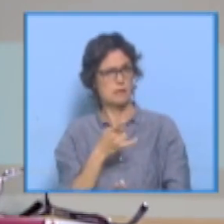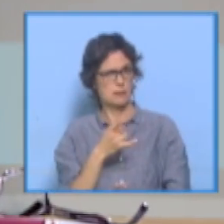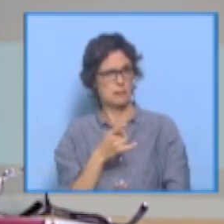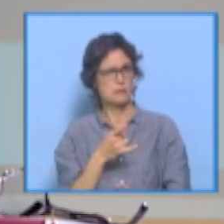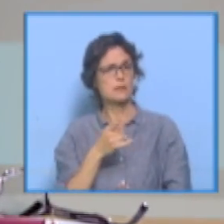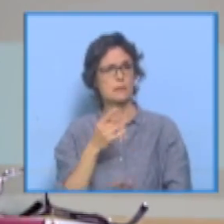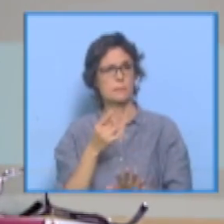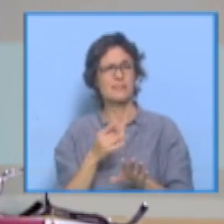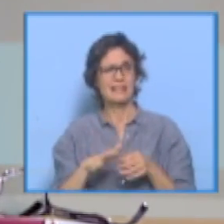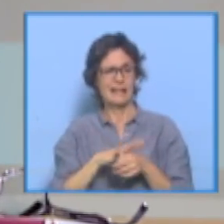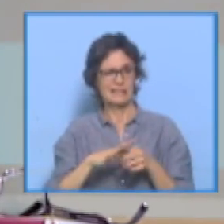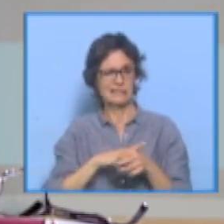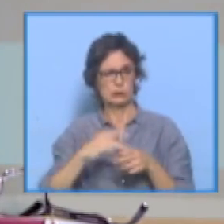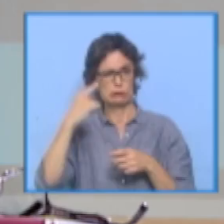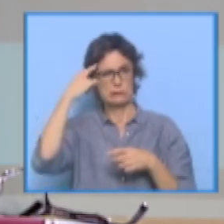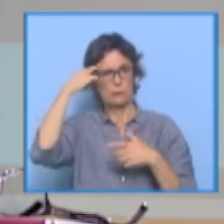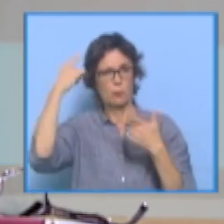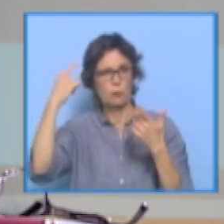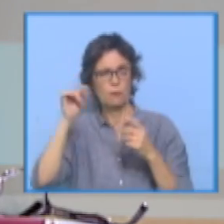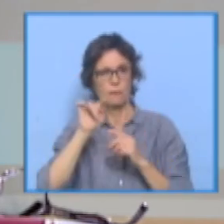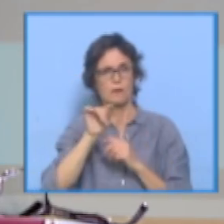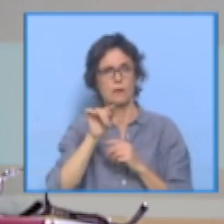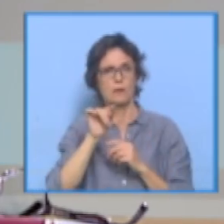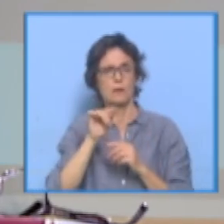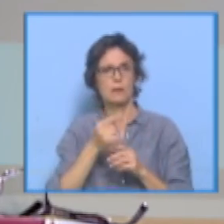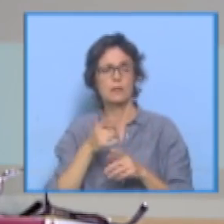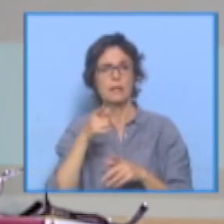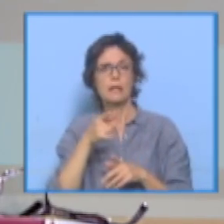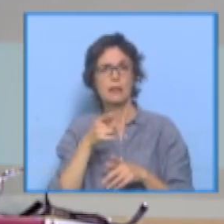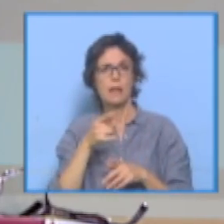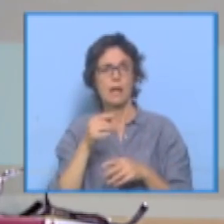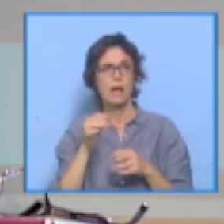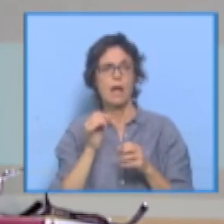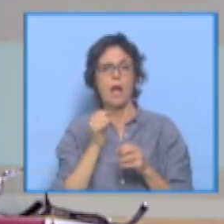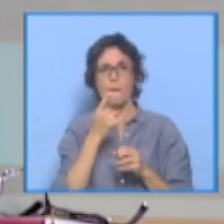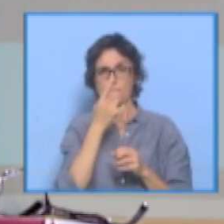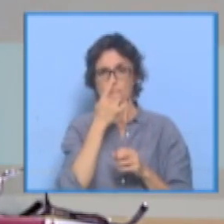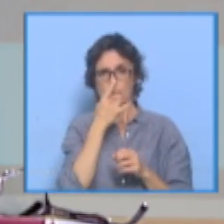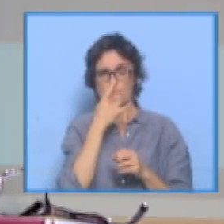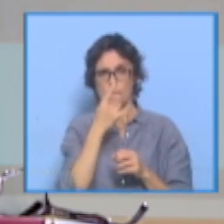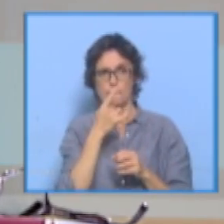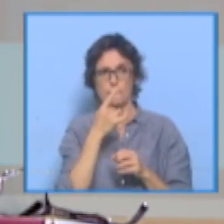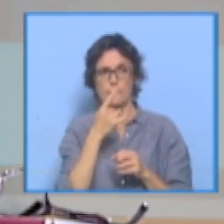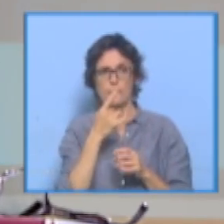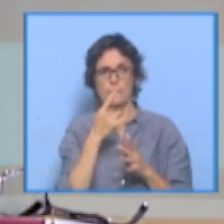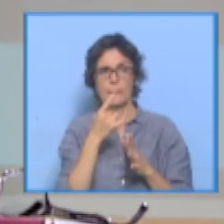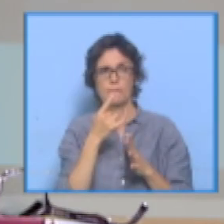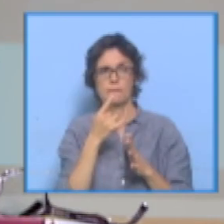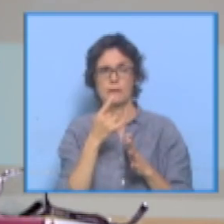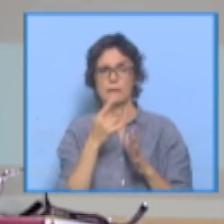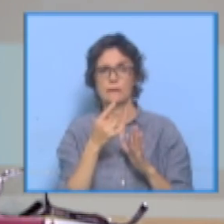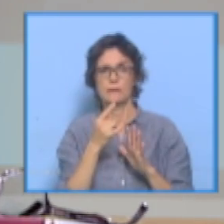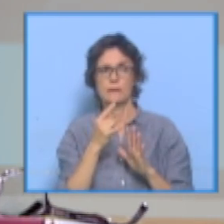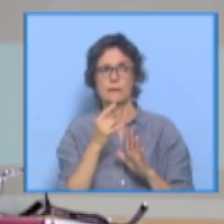questões ideológicas a sua aposta é exclusiva à escola pública. Mas pior do que